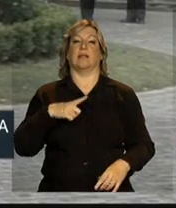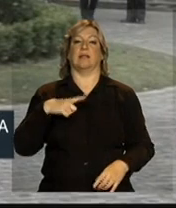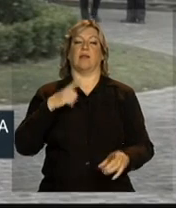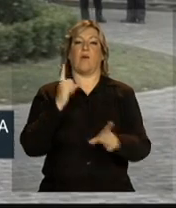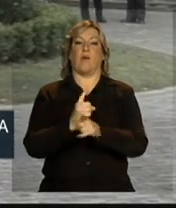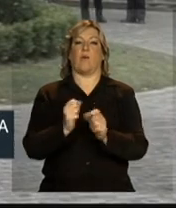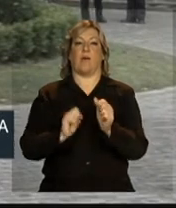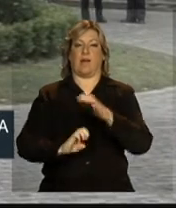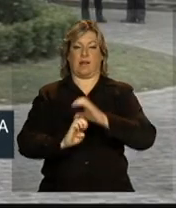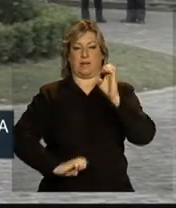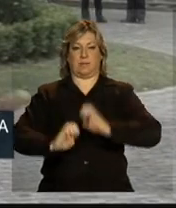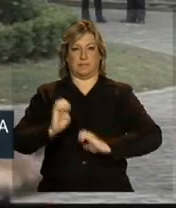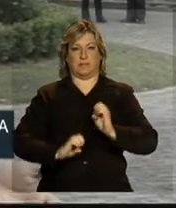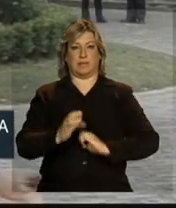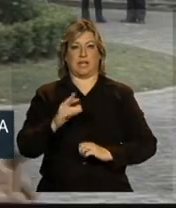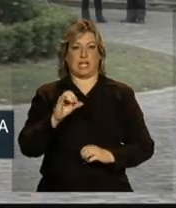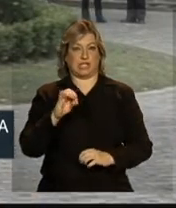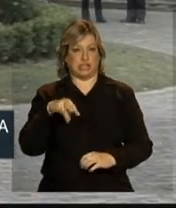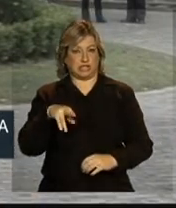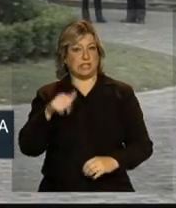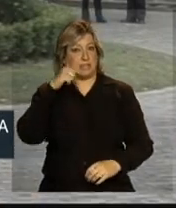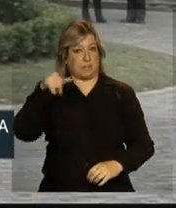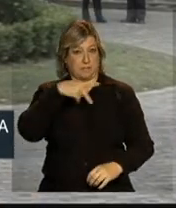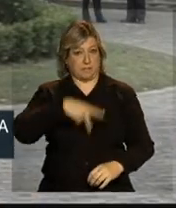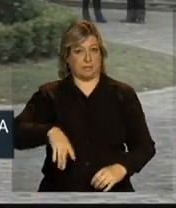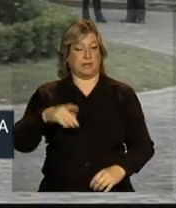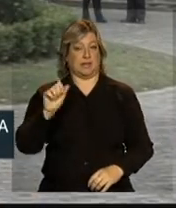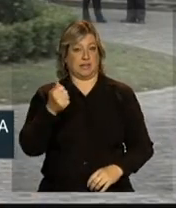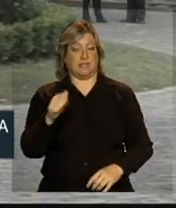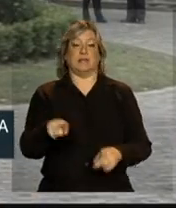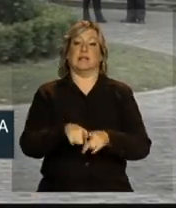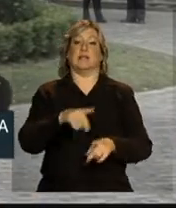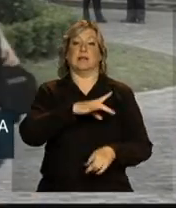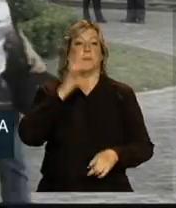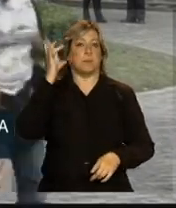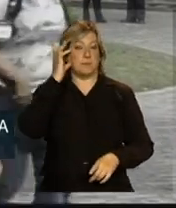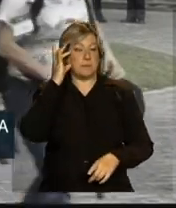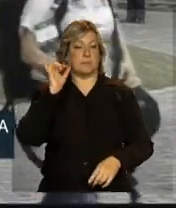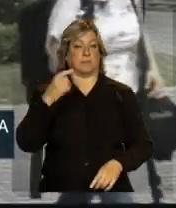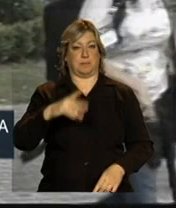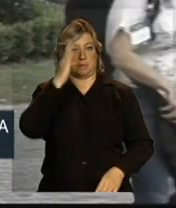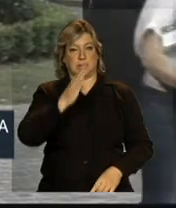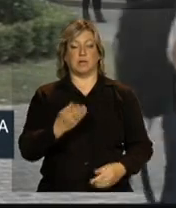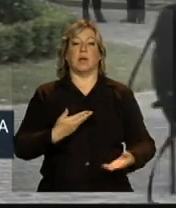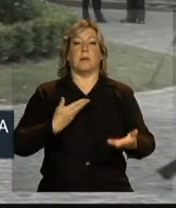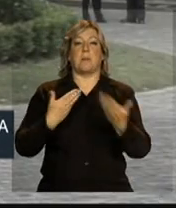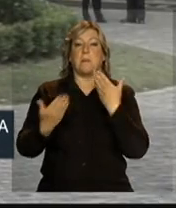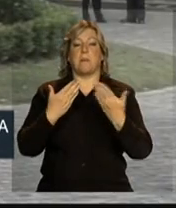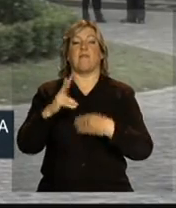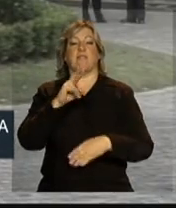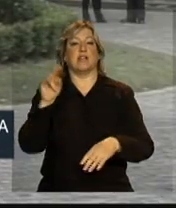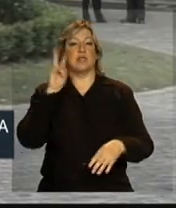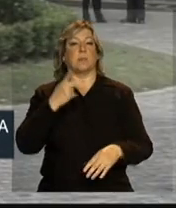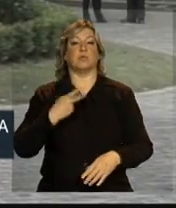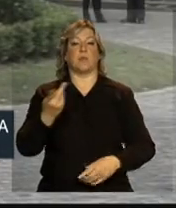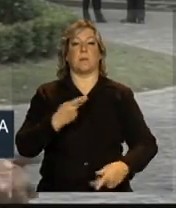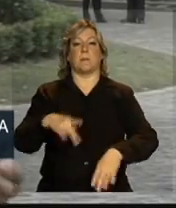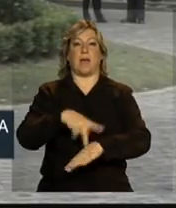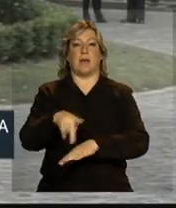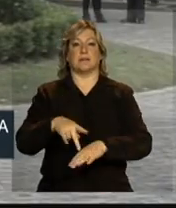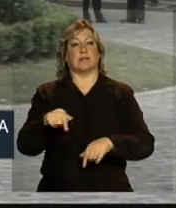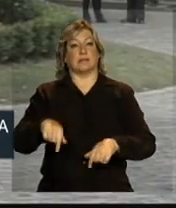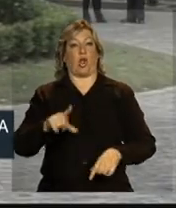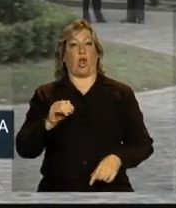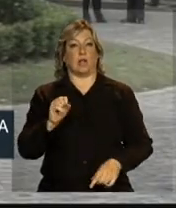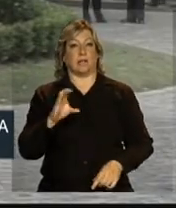encontro empresarial. Cristina Kirchner e Dilma Rousseff vão discutir as relações entre os dois países. De Los